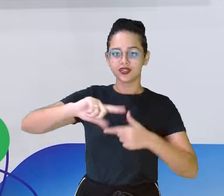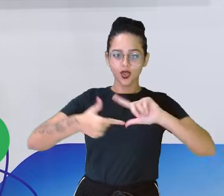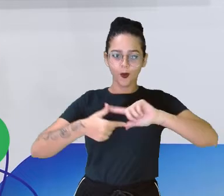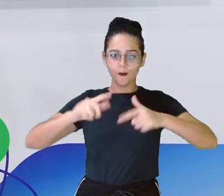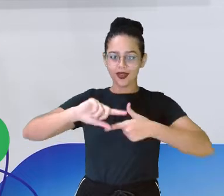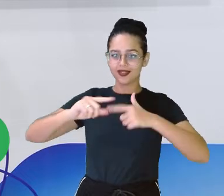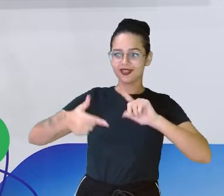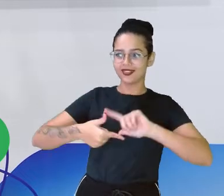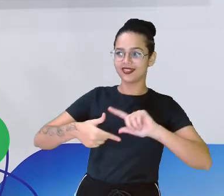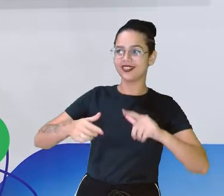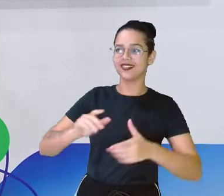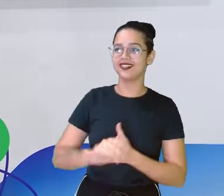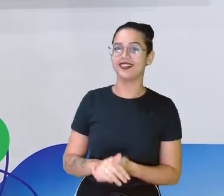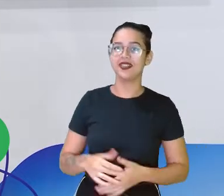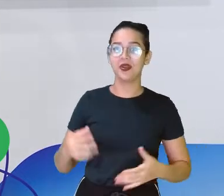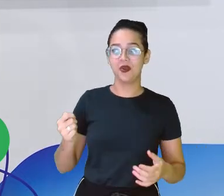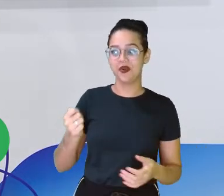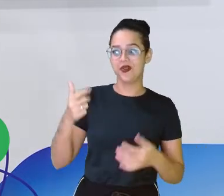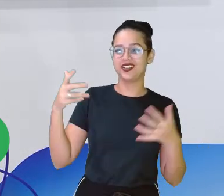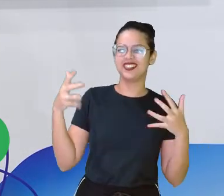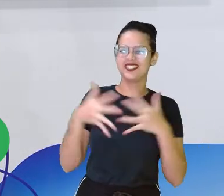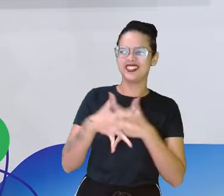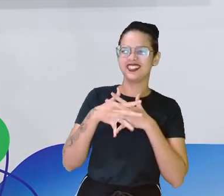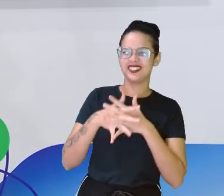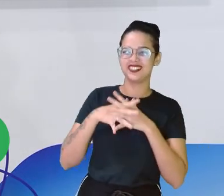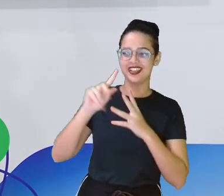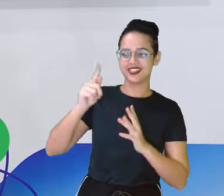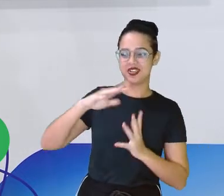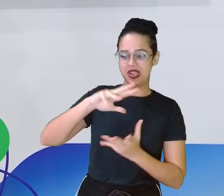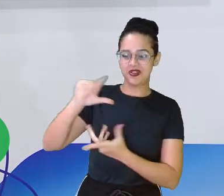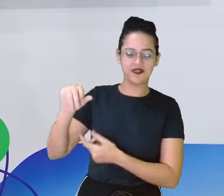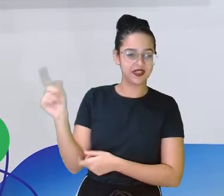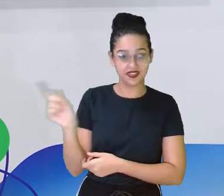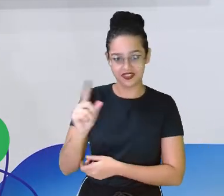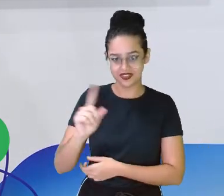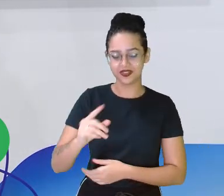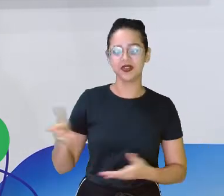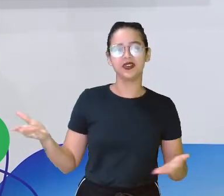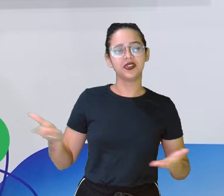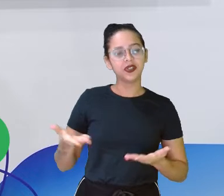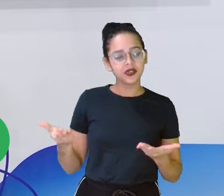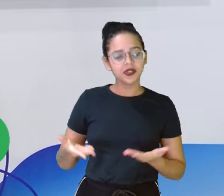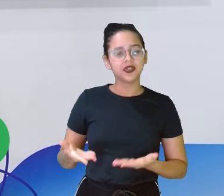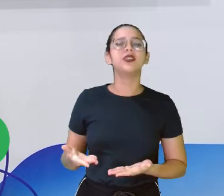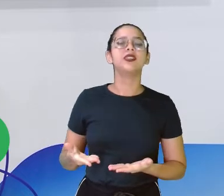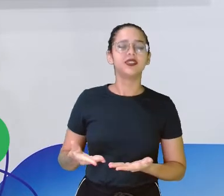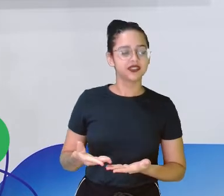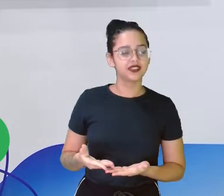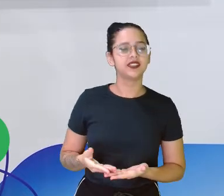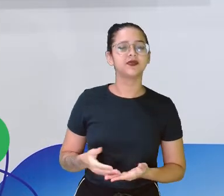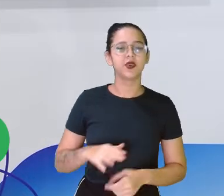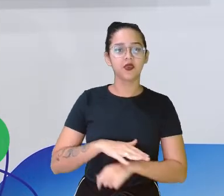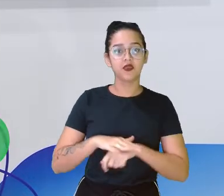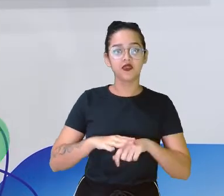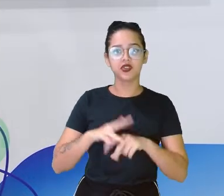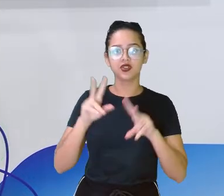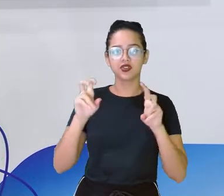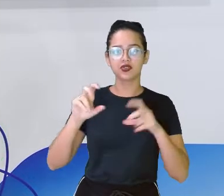geometria, né? Olha, já vai eu me complicando com geografia, mas não. Hoje a gente vai conversar